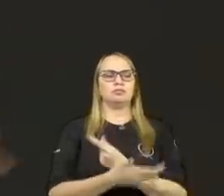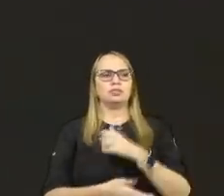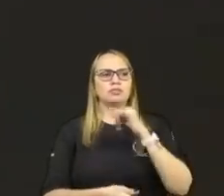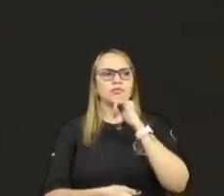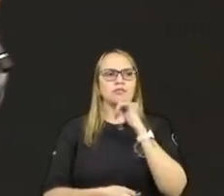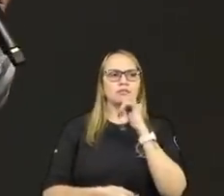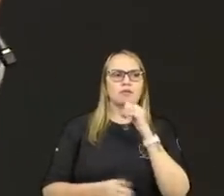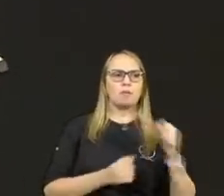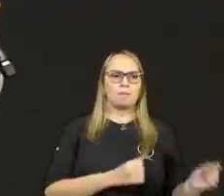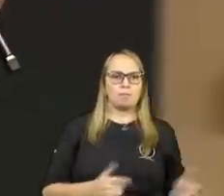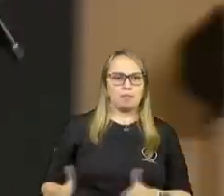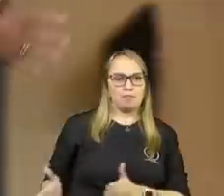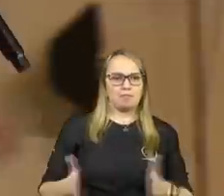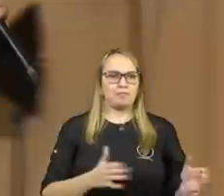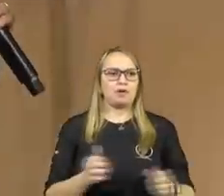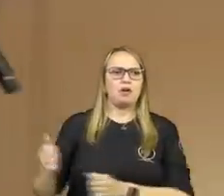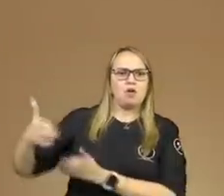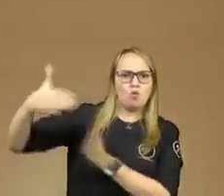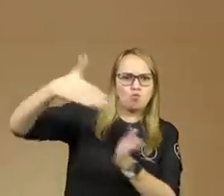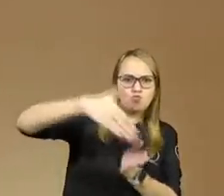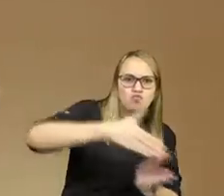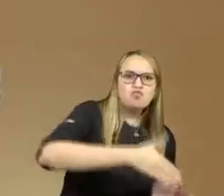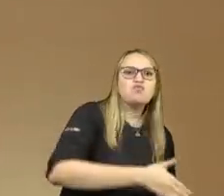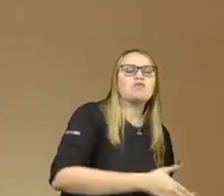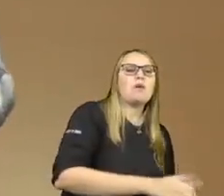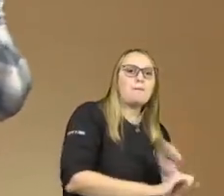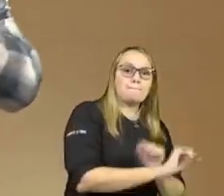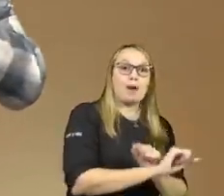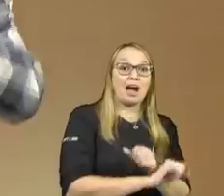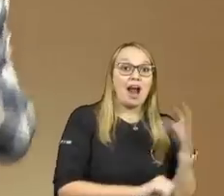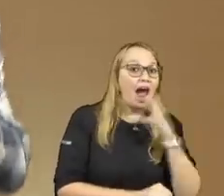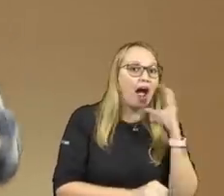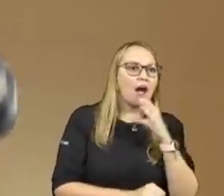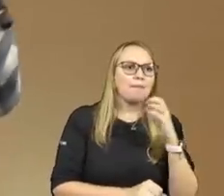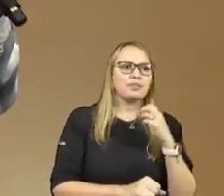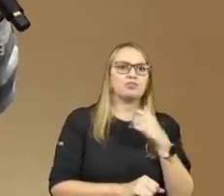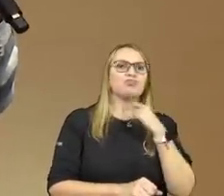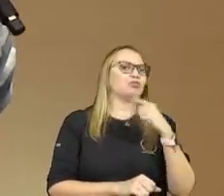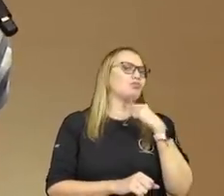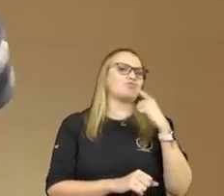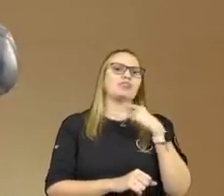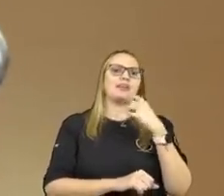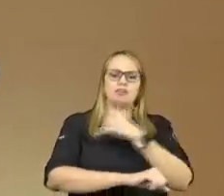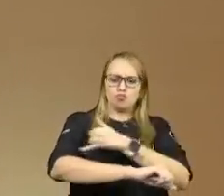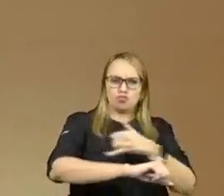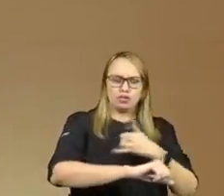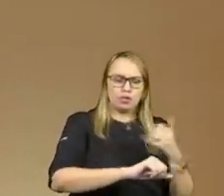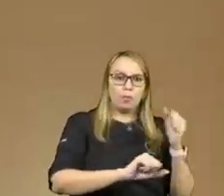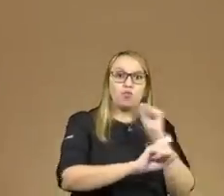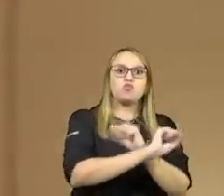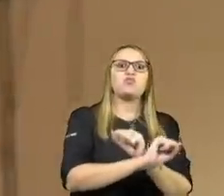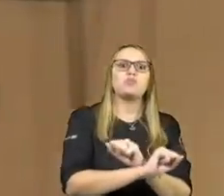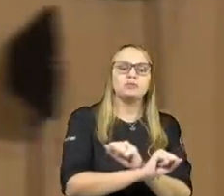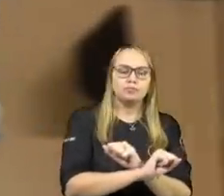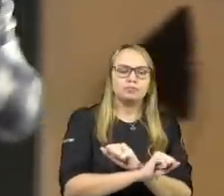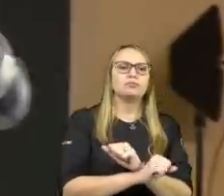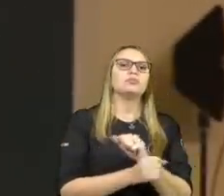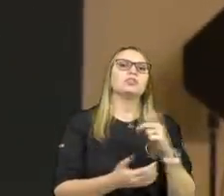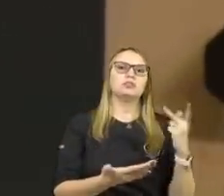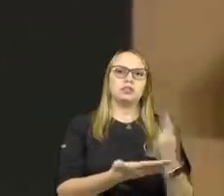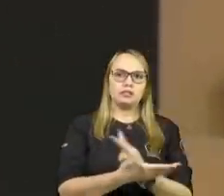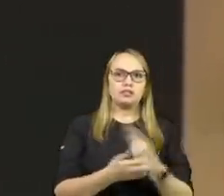em descida, em velocidade, ninguém para. O Jordão foi parado. Vão acontecer,